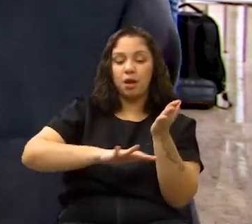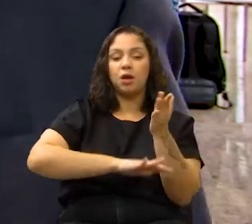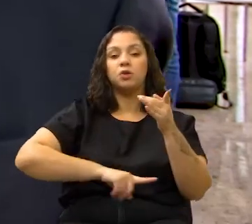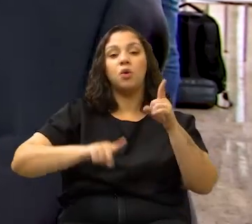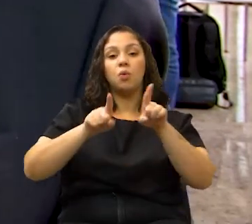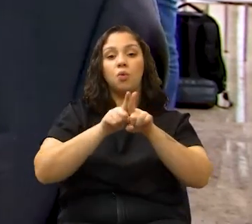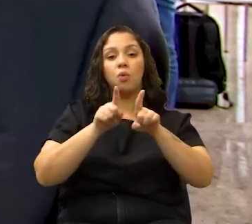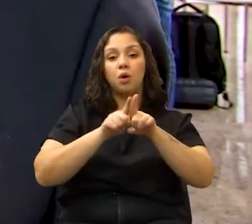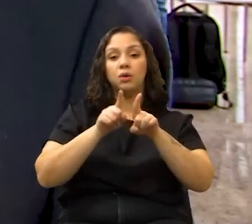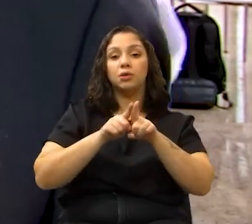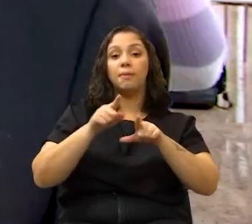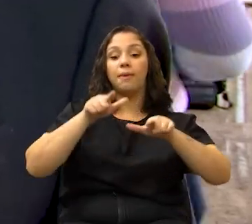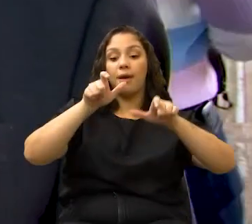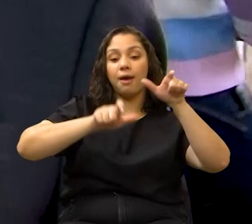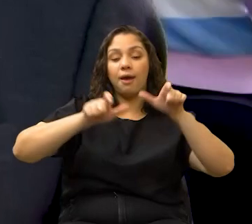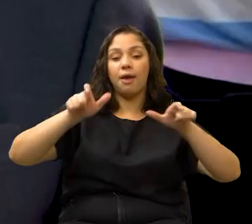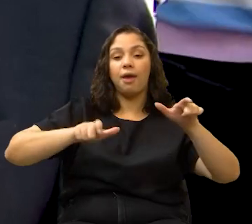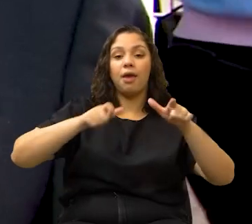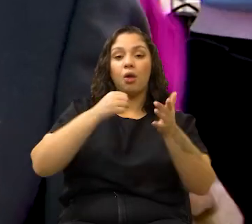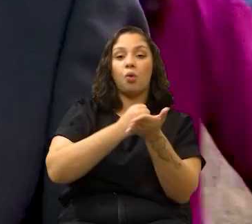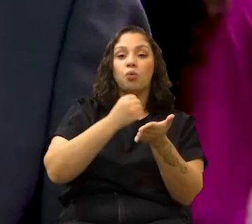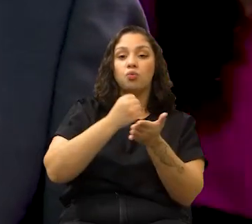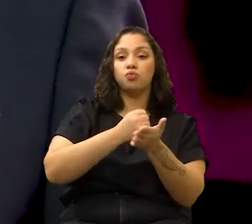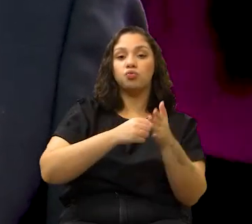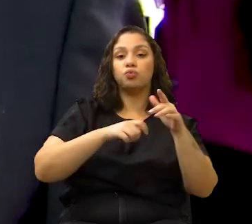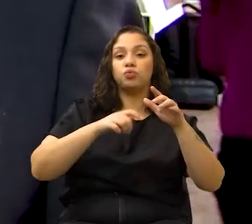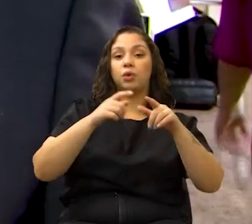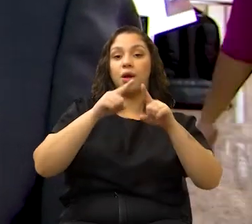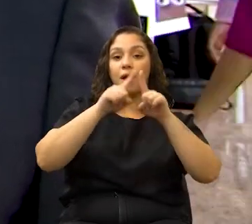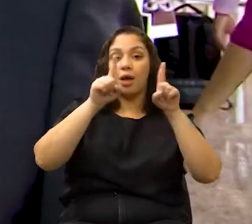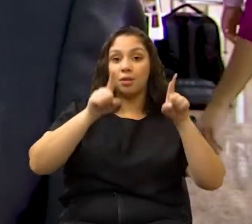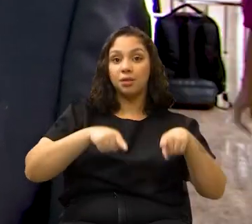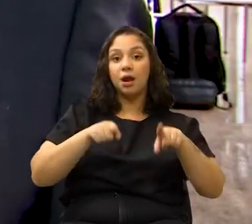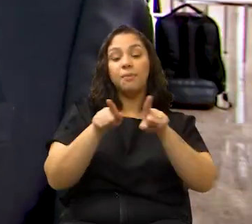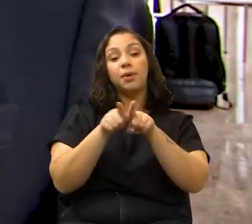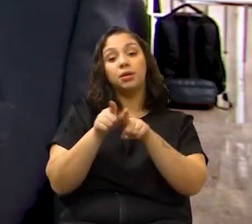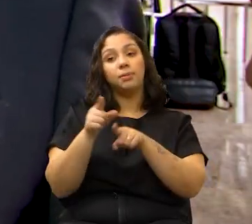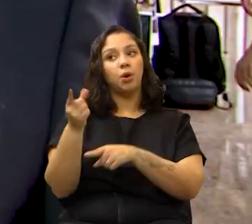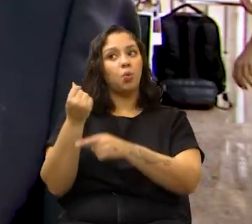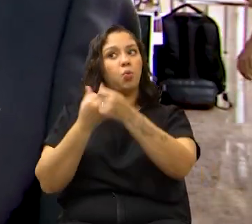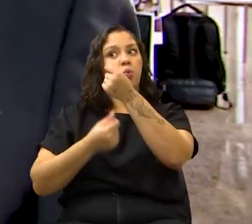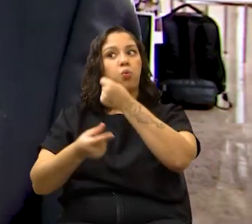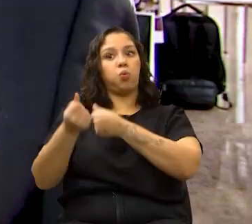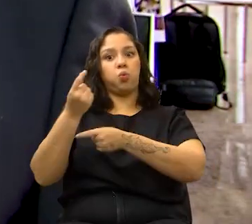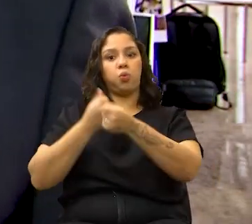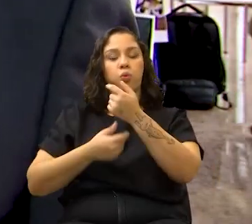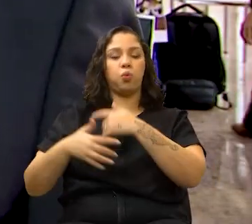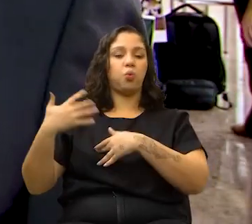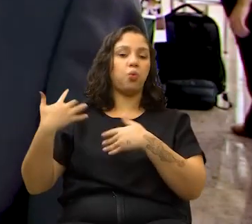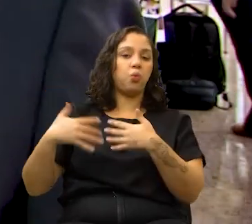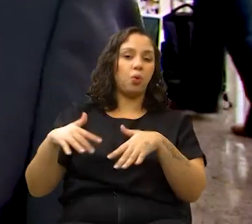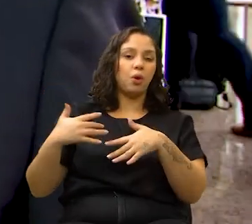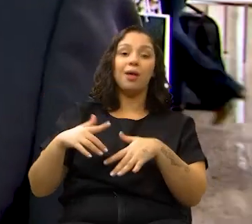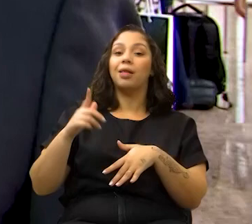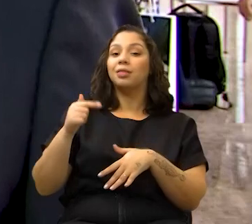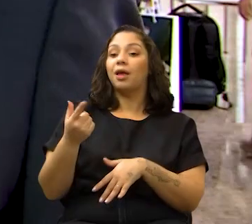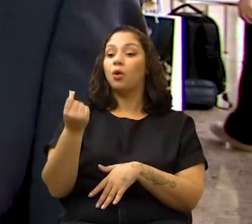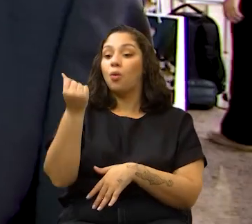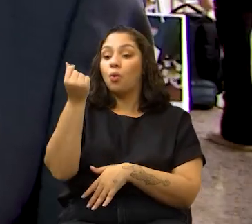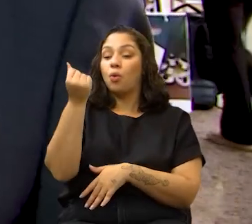manutenção e aumento de número de empregados e, consequentemente, o lucro das empresas. Havendo um lucro, você tem